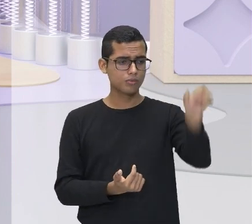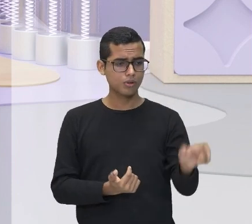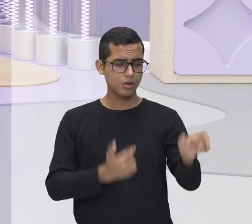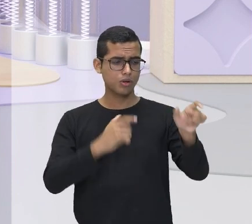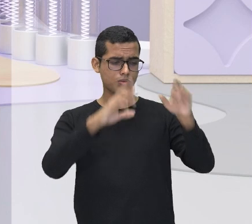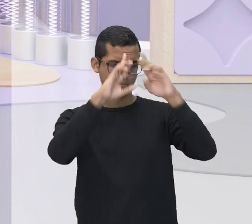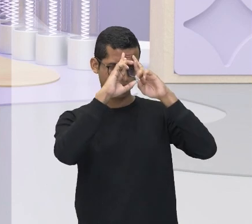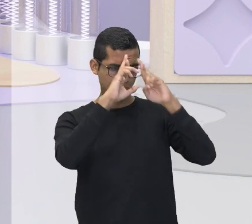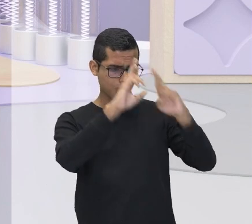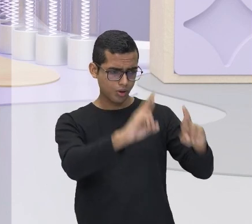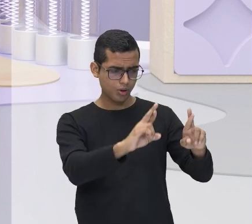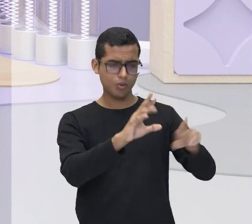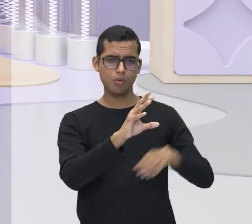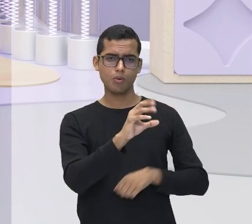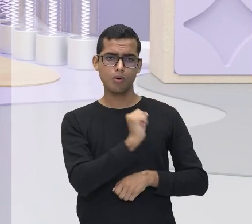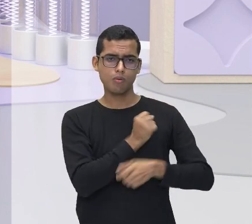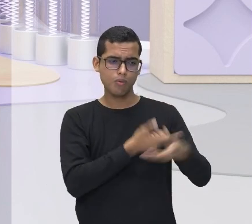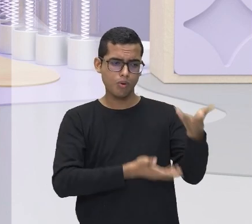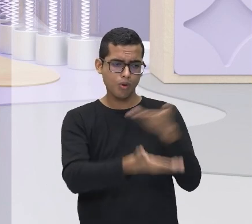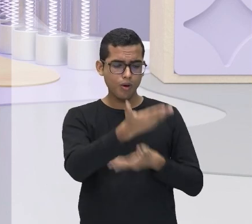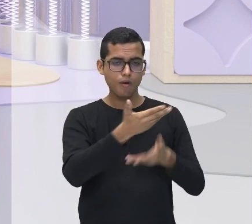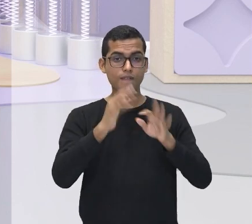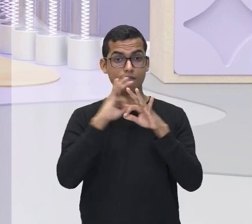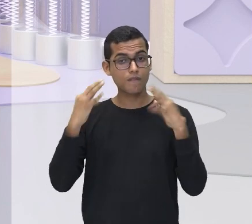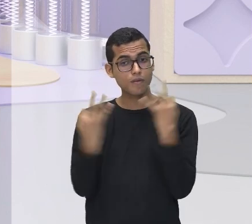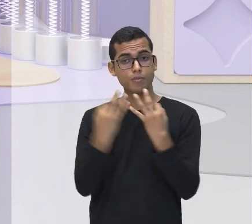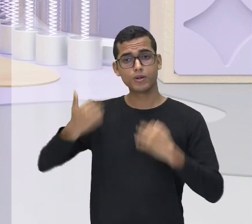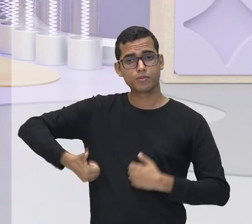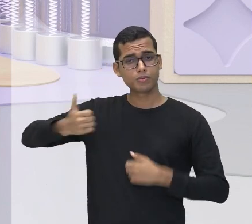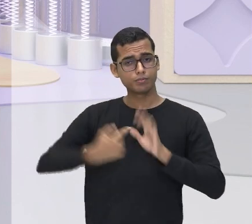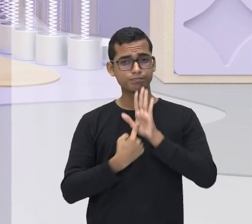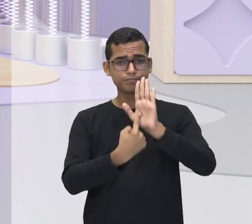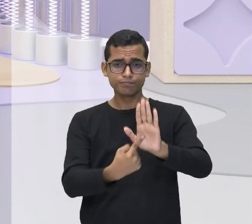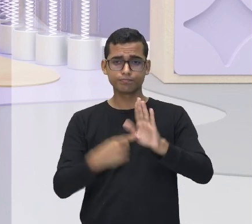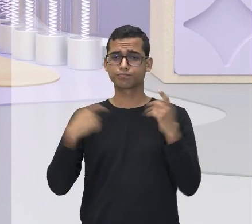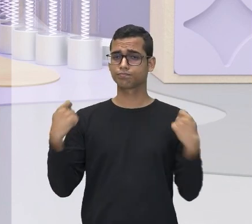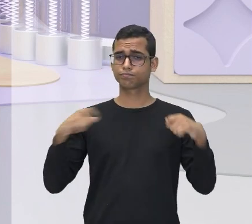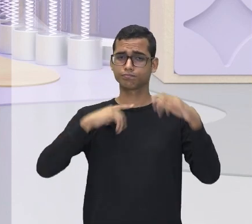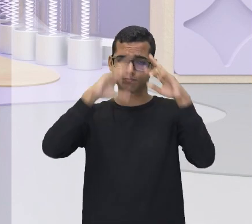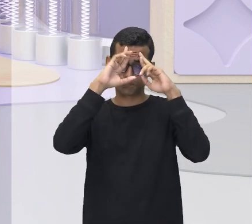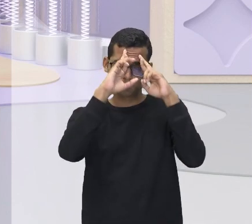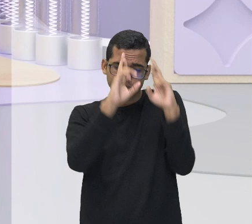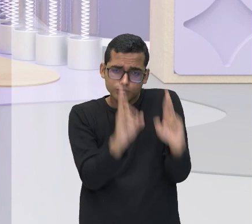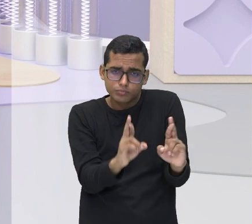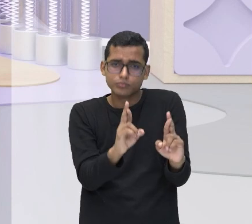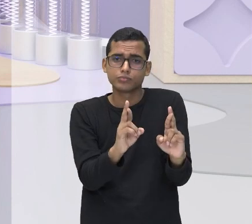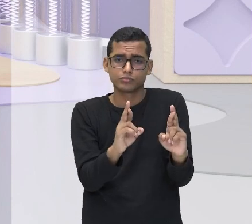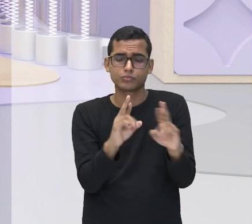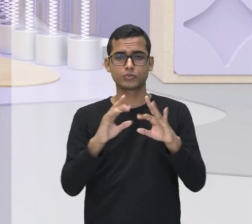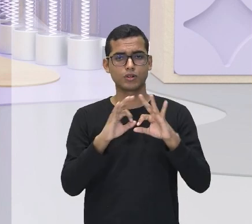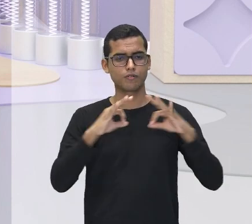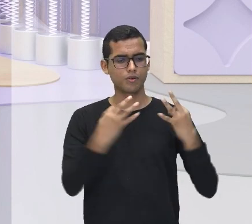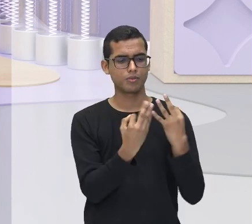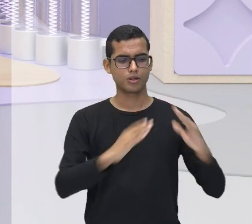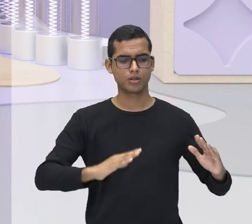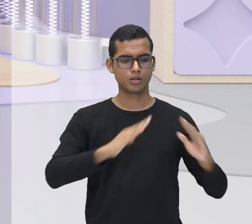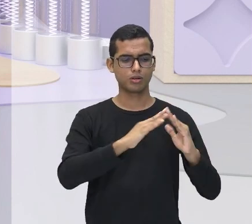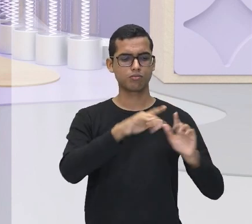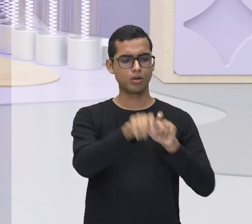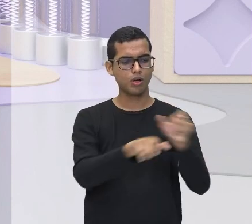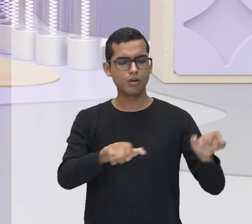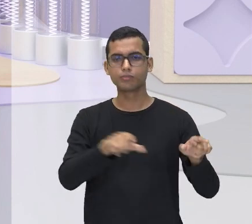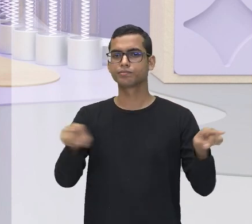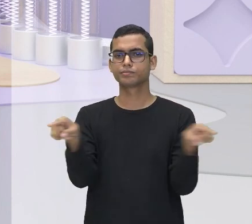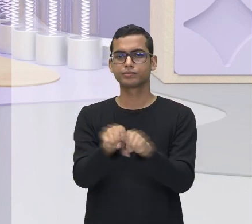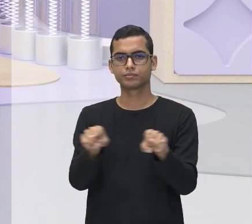a primeira transmissora desse valor. Você precisa respeitar os membros da sua família de casa, precisa respeitar os